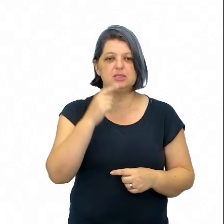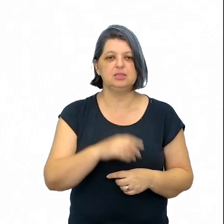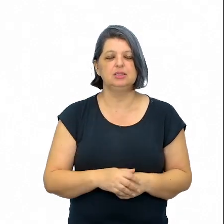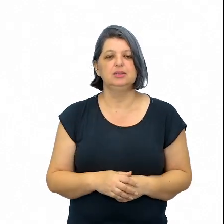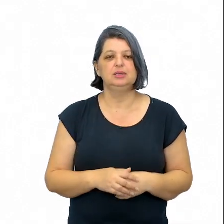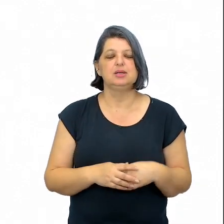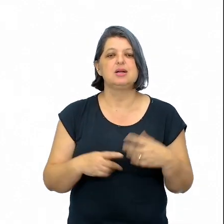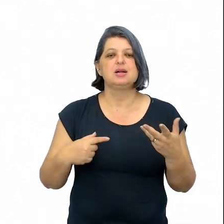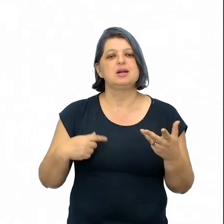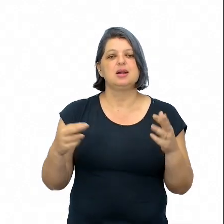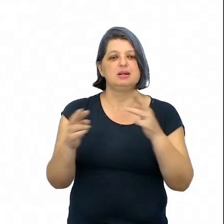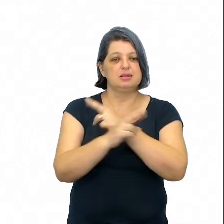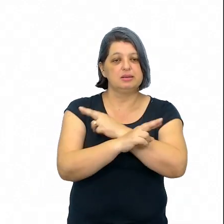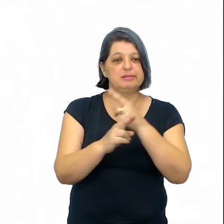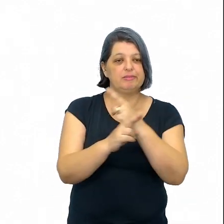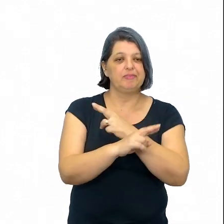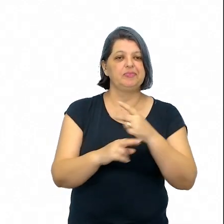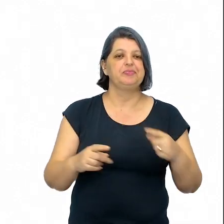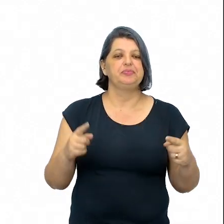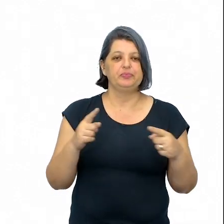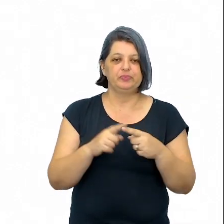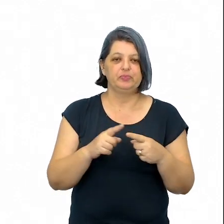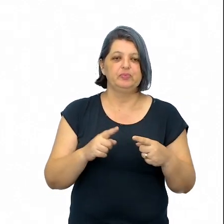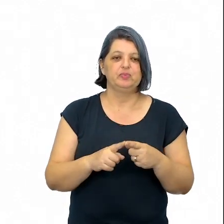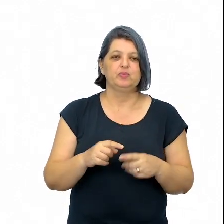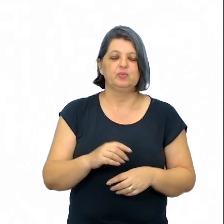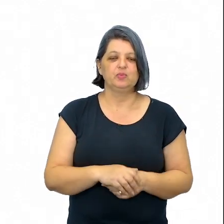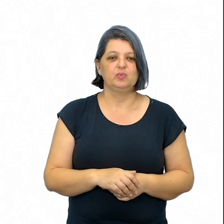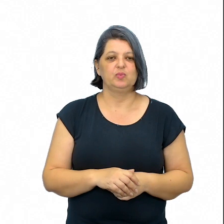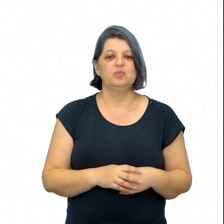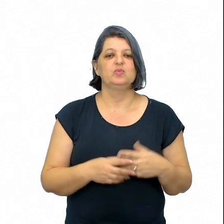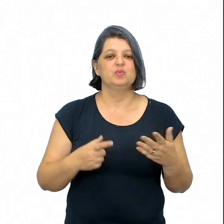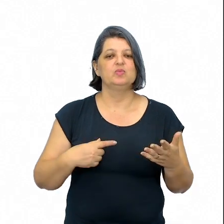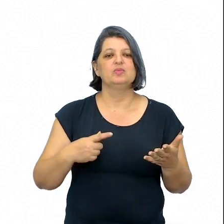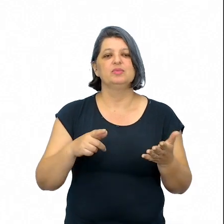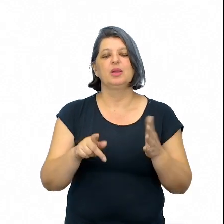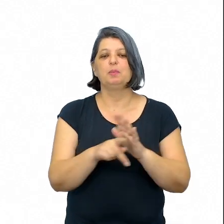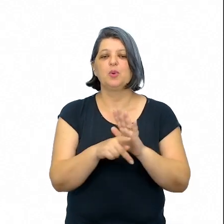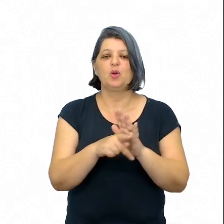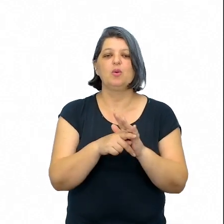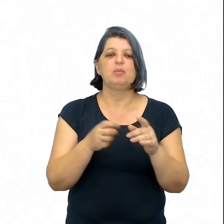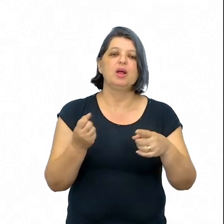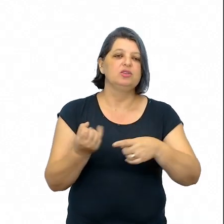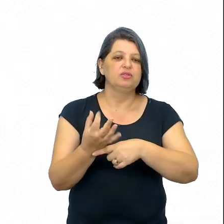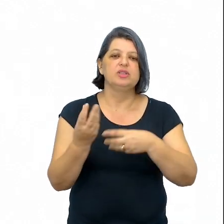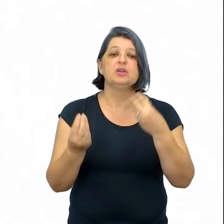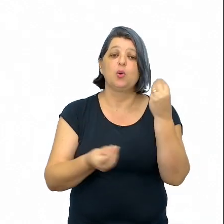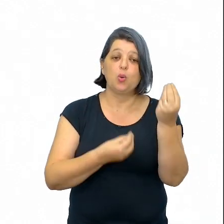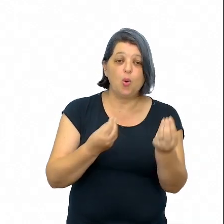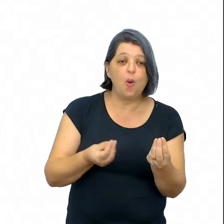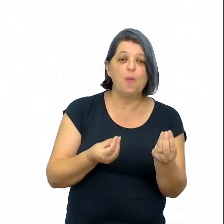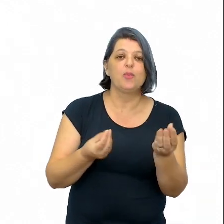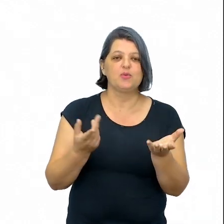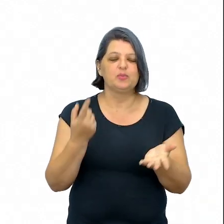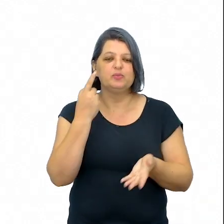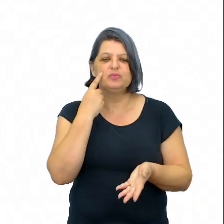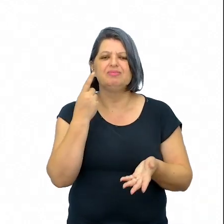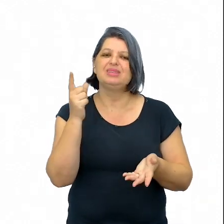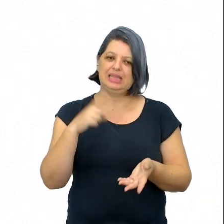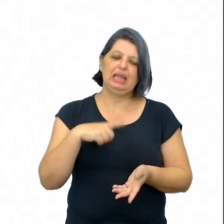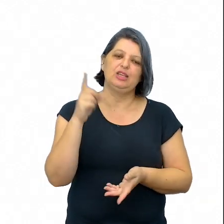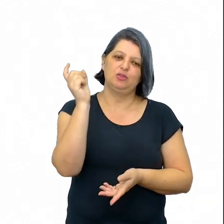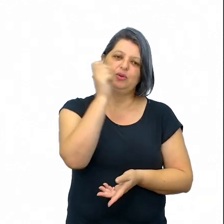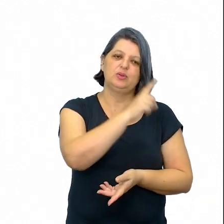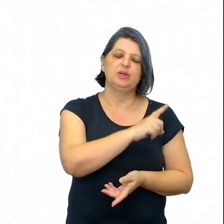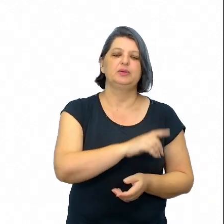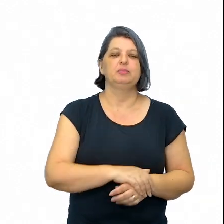contas relativamente pequenas, utilizando o quê? A notação de fração. Ele dá conta até da decimal, mas fração ele tem dificuldade.